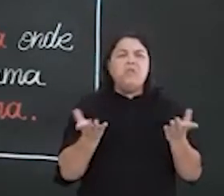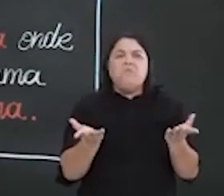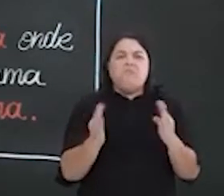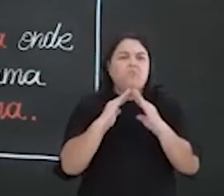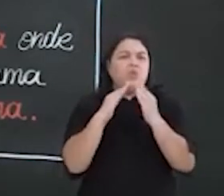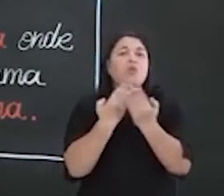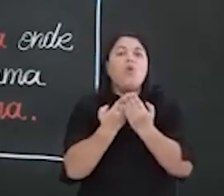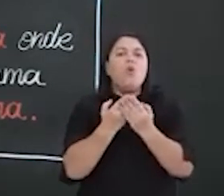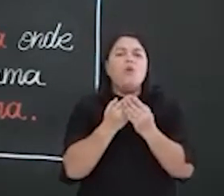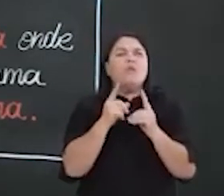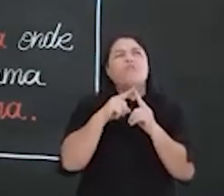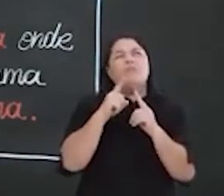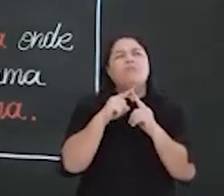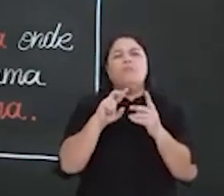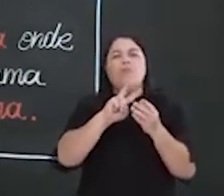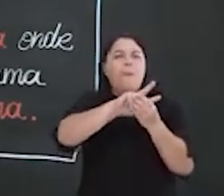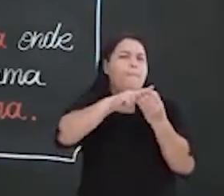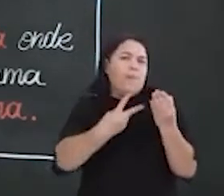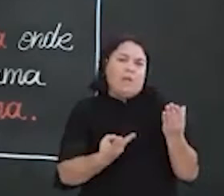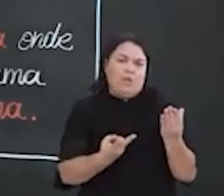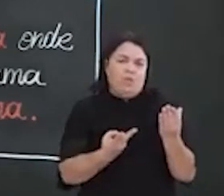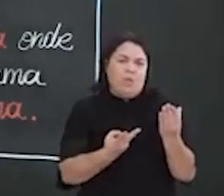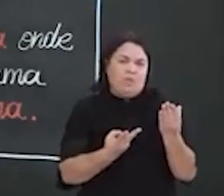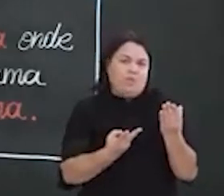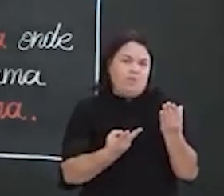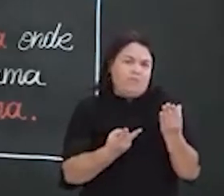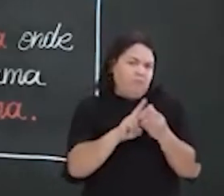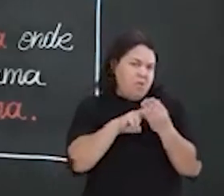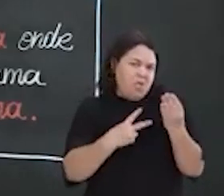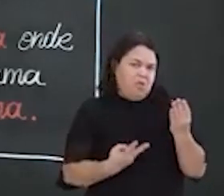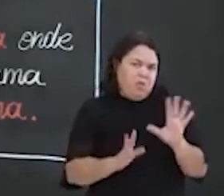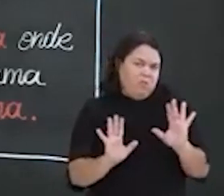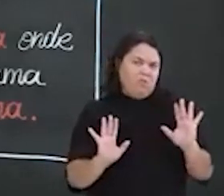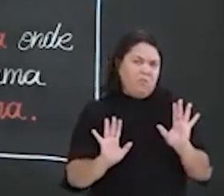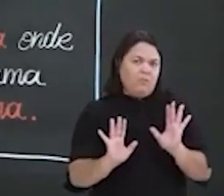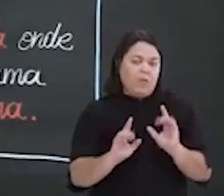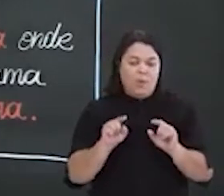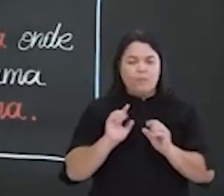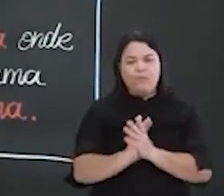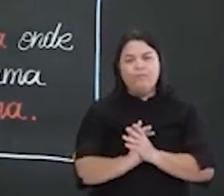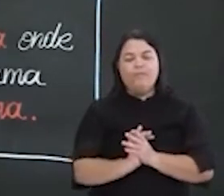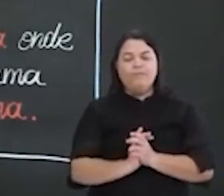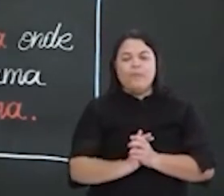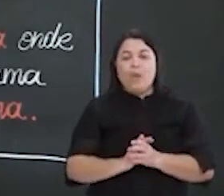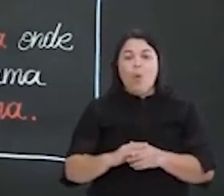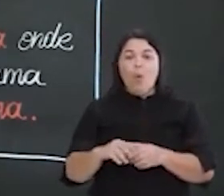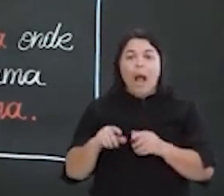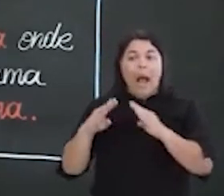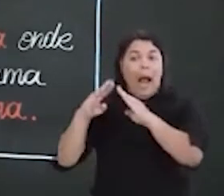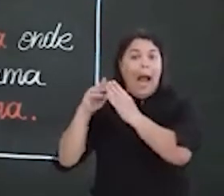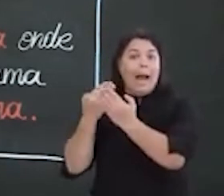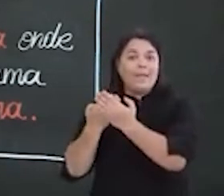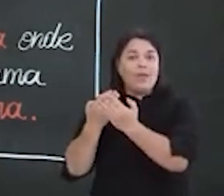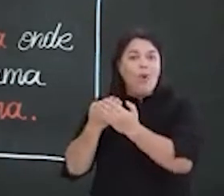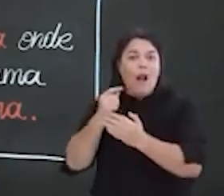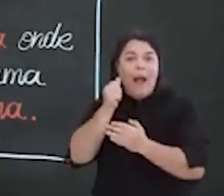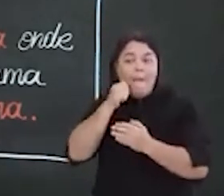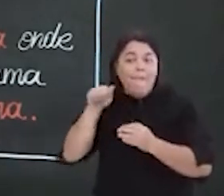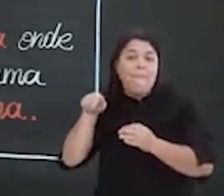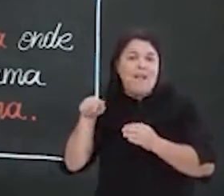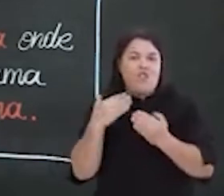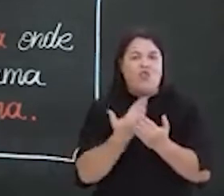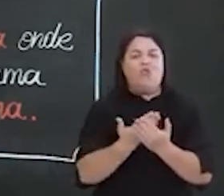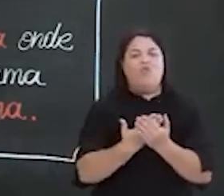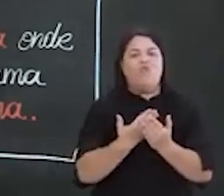bilíngue seria, no caso, o adjetivo. O termo bilíngue. Onde Tatiana estuda tem uma qualidade